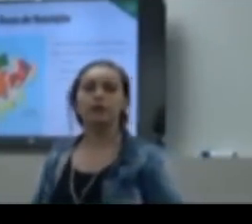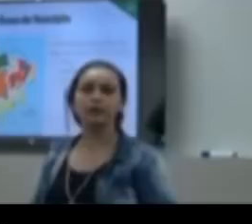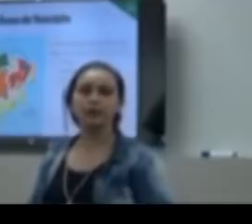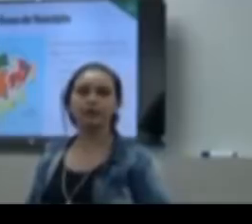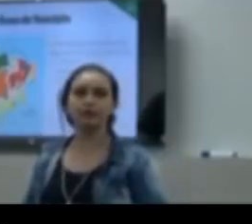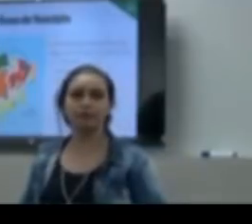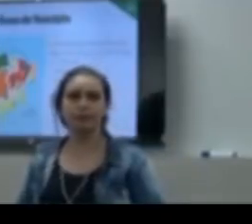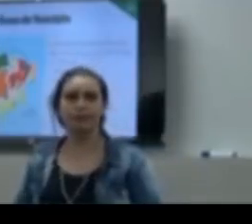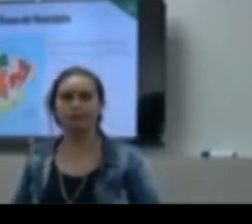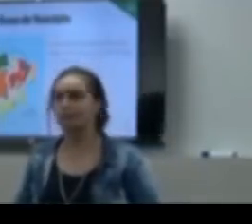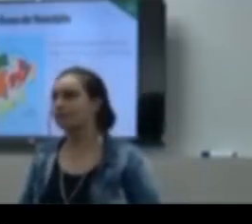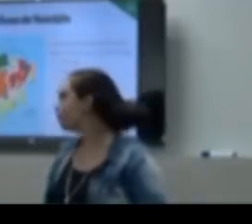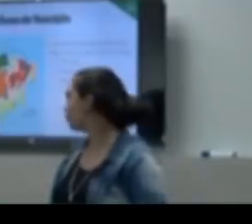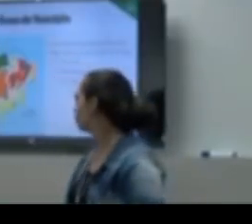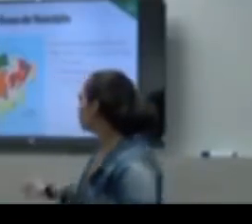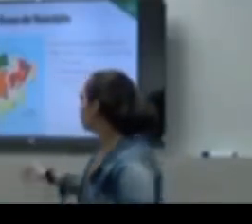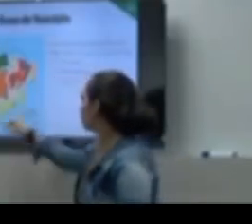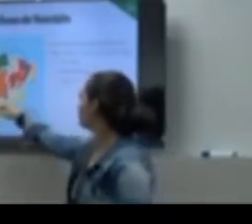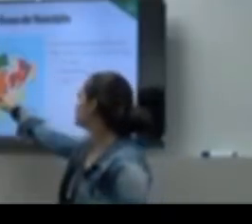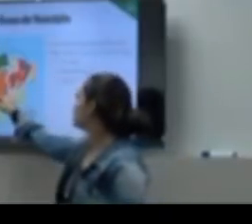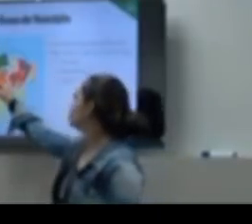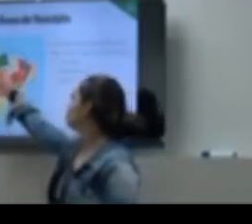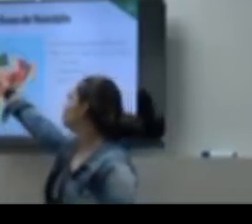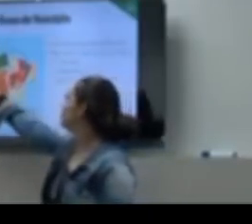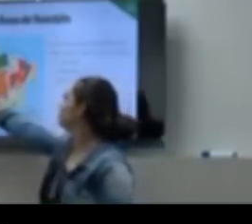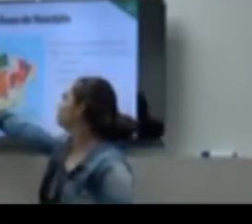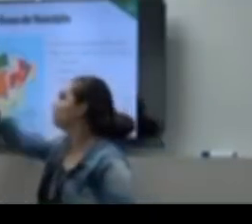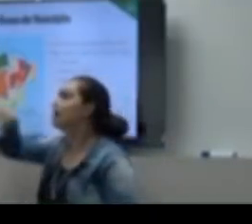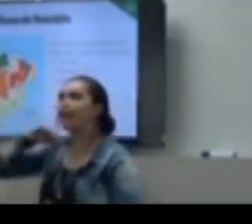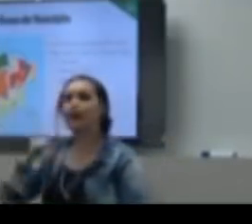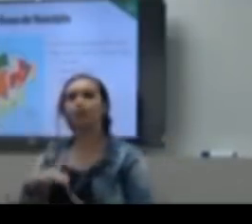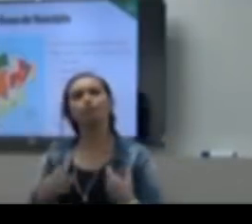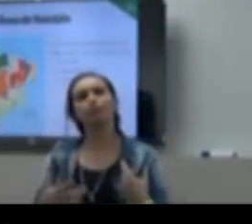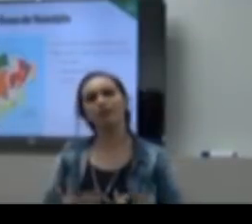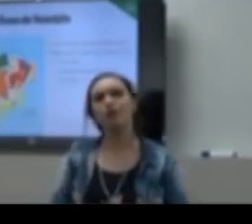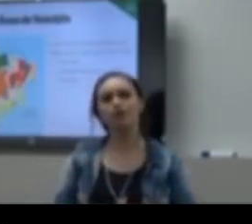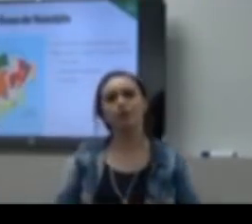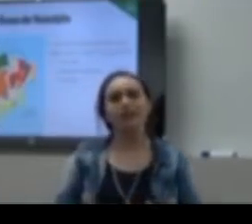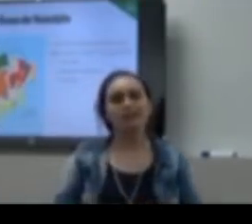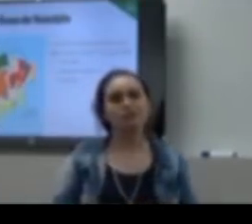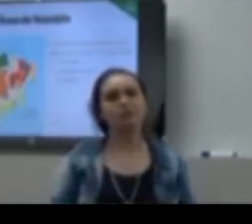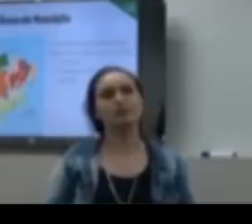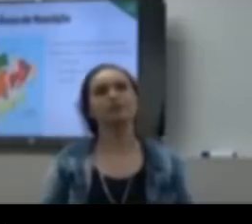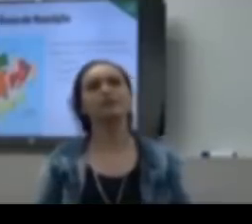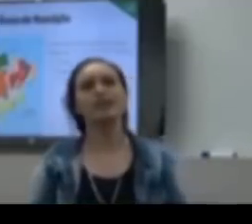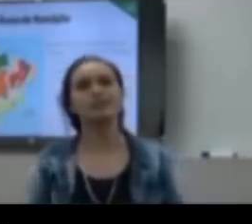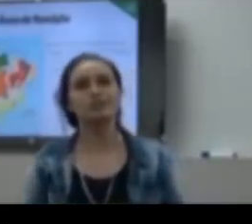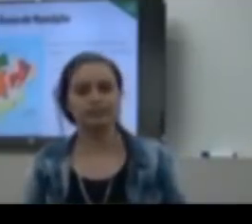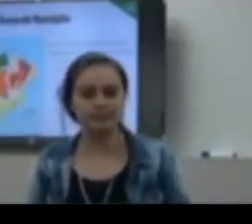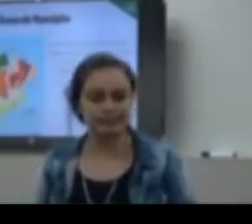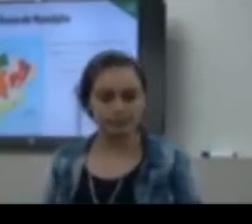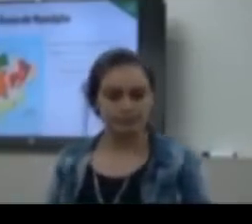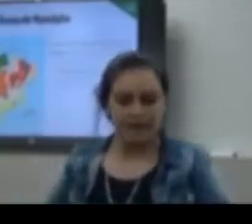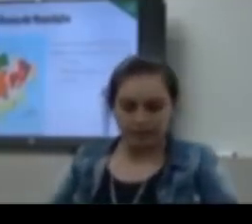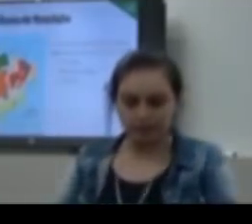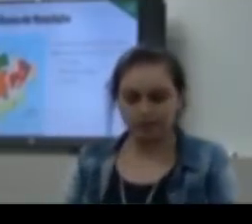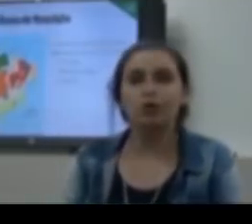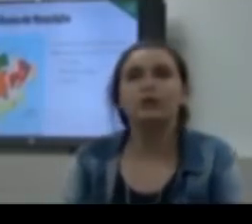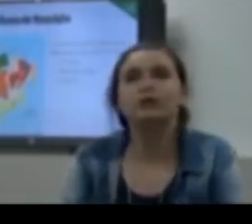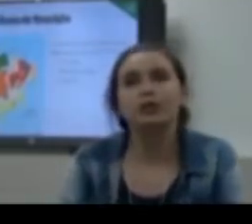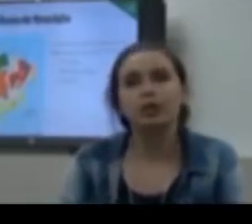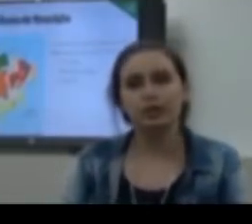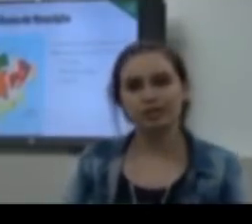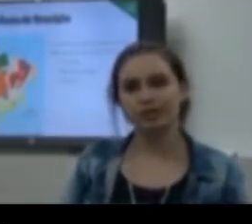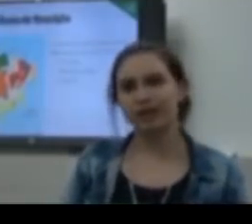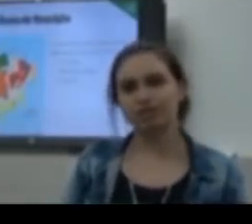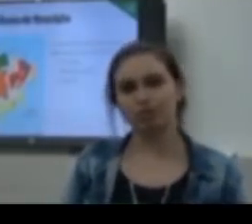aí. O que ficou faltando pra gente? Ficou faltando falar dessa região em branco, entre um domínio e outro, que a gente chama de faixa de transição. Então, a